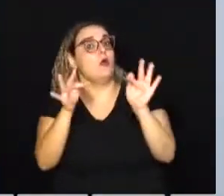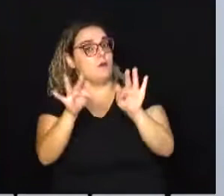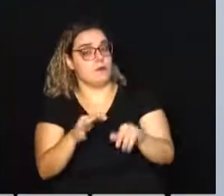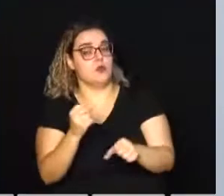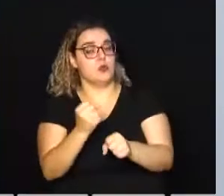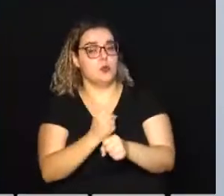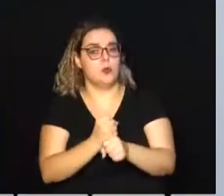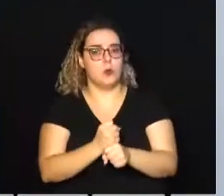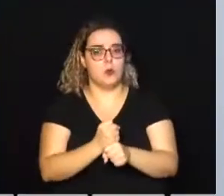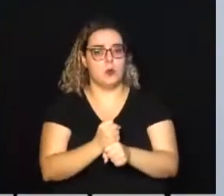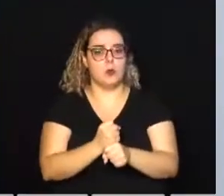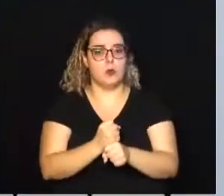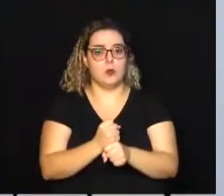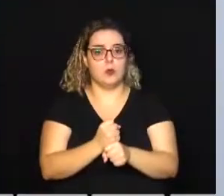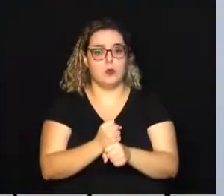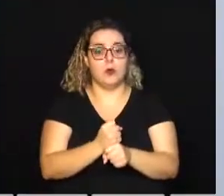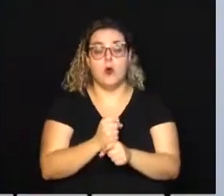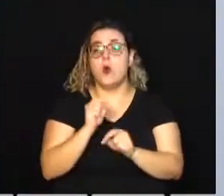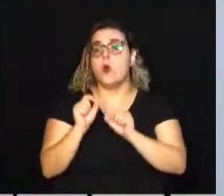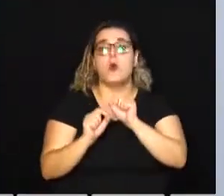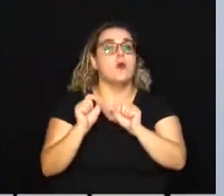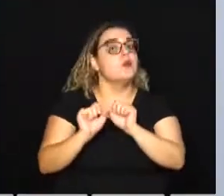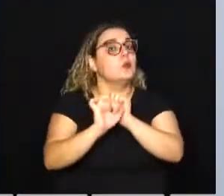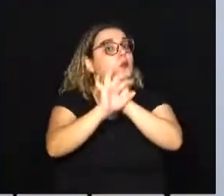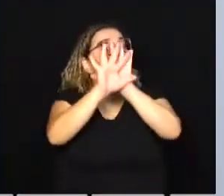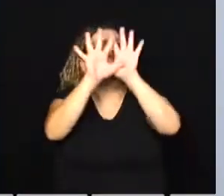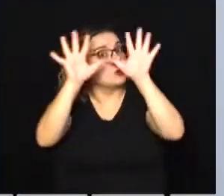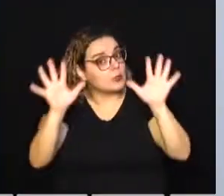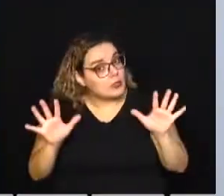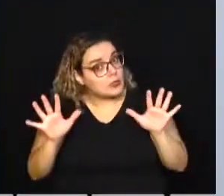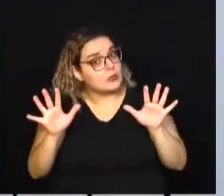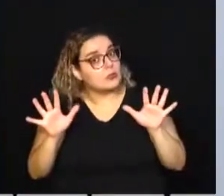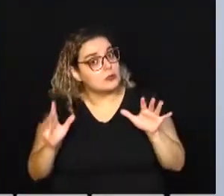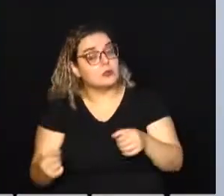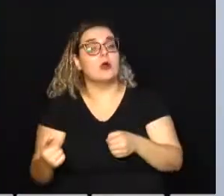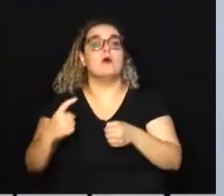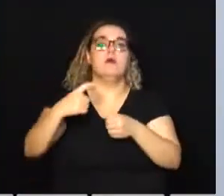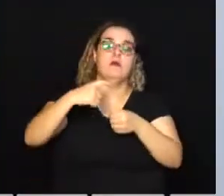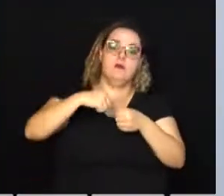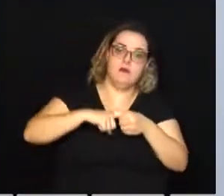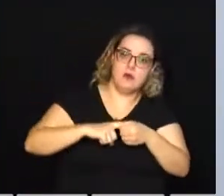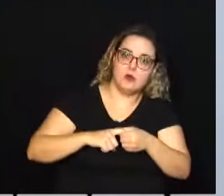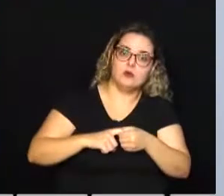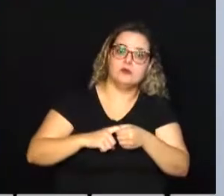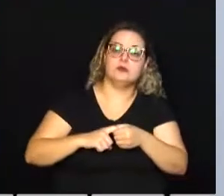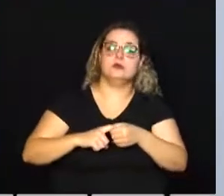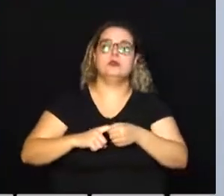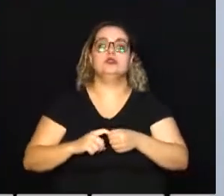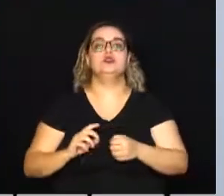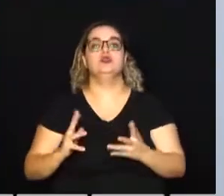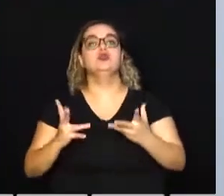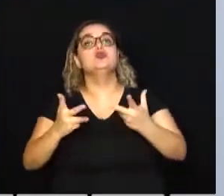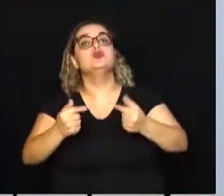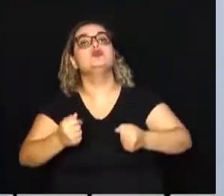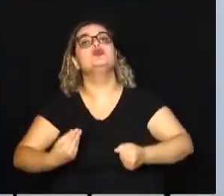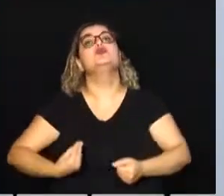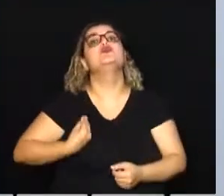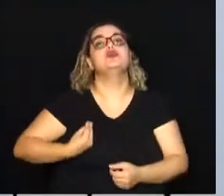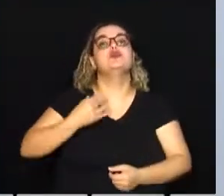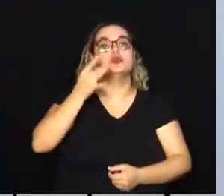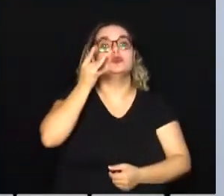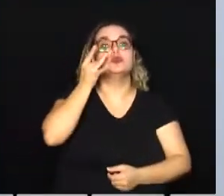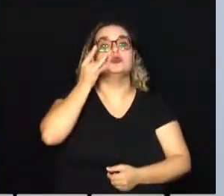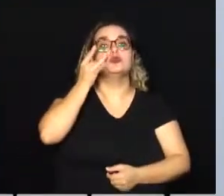O que ficou muito claro, né, agora nessa volta das atividades presenciais em alguns níveis, principalmente no nível